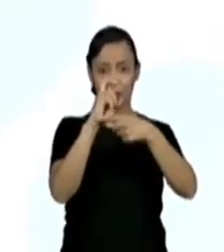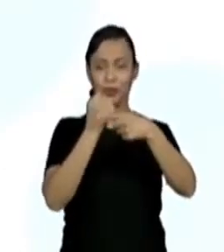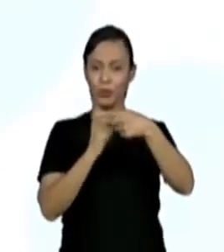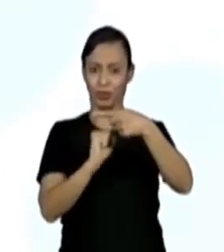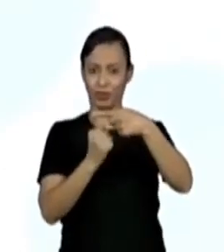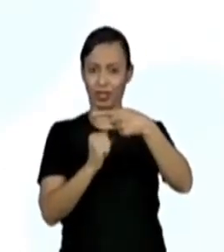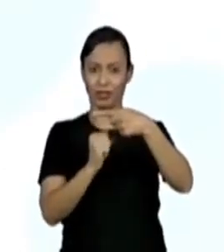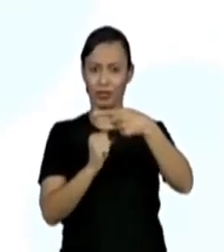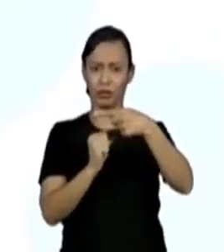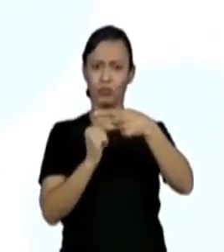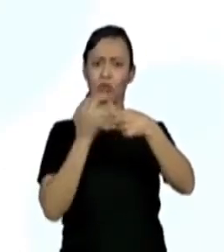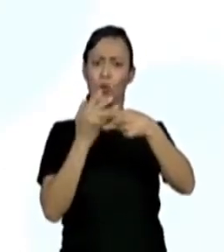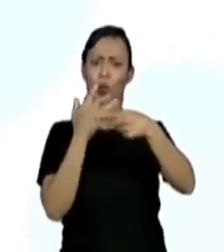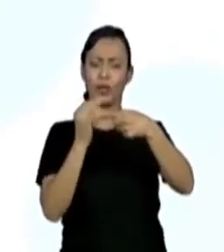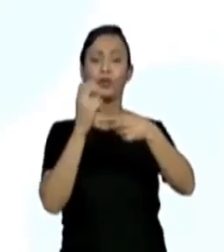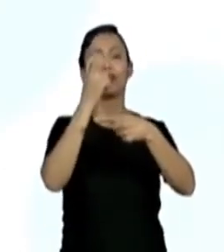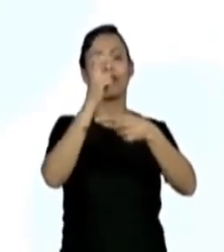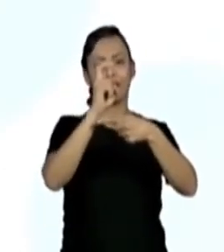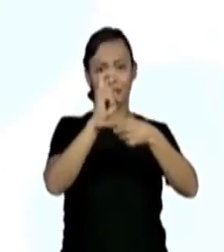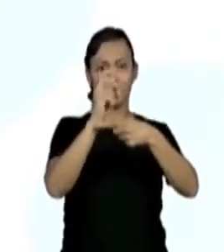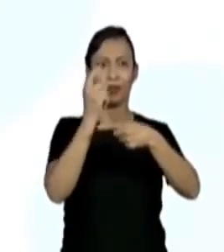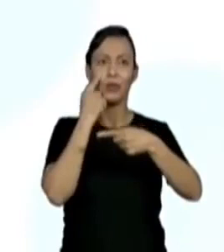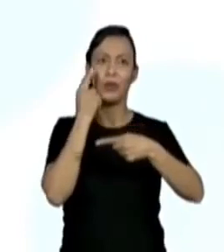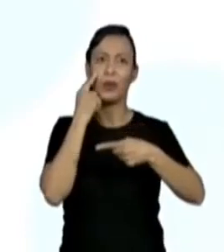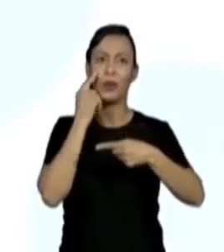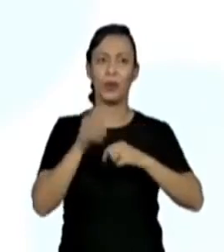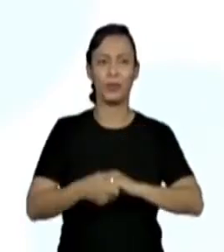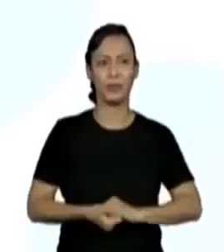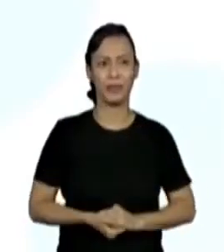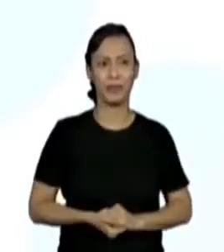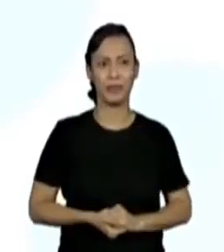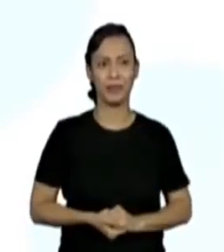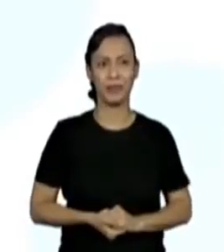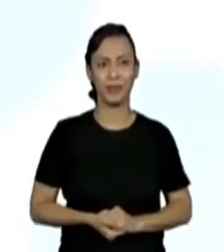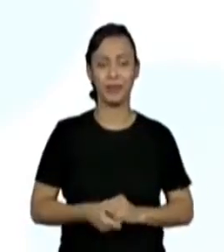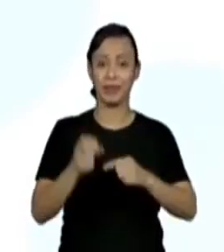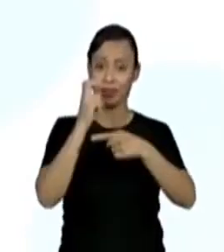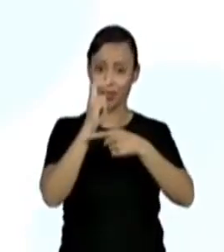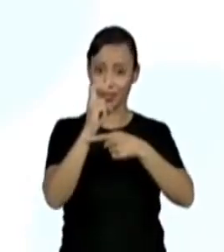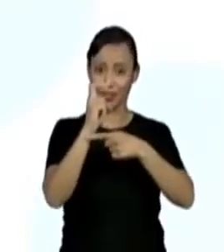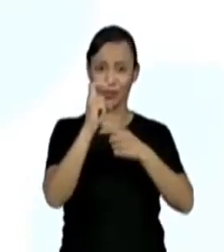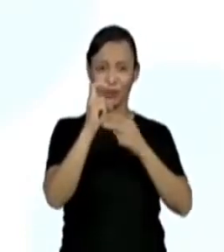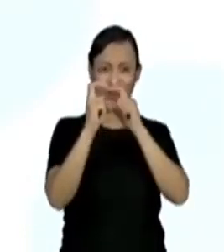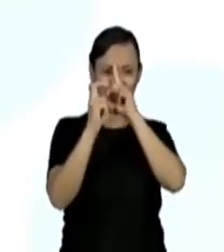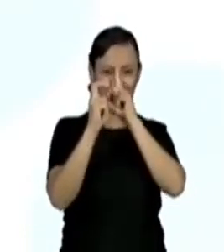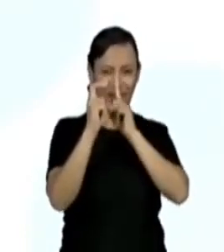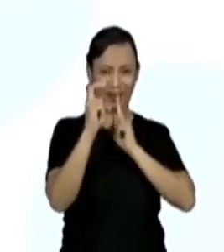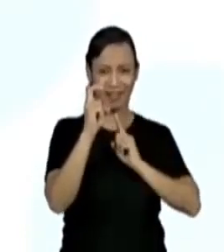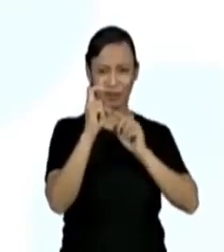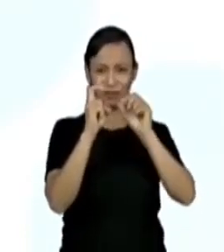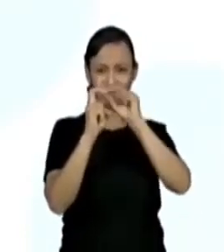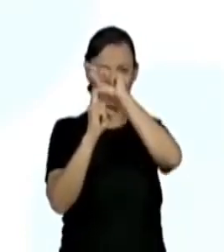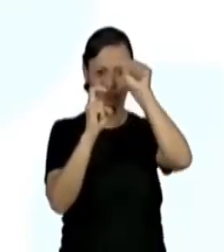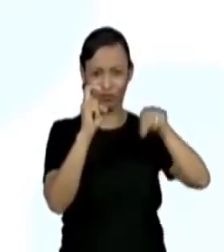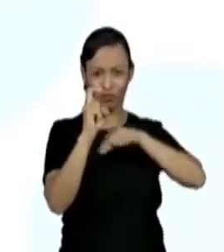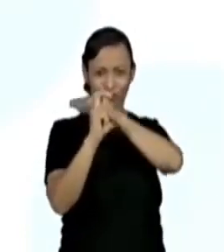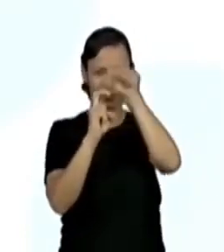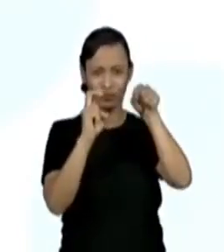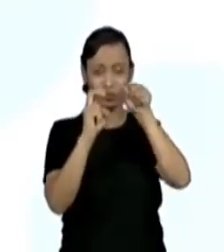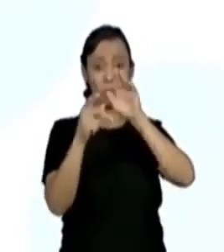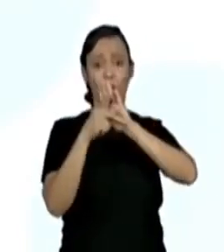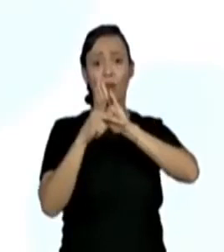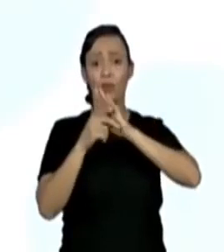é pintar Cinco partes observem C das o 8 é o total